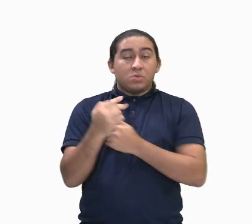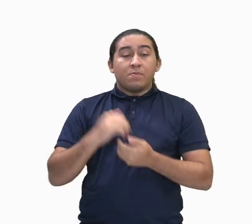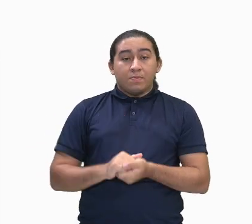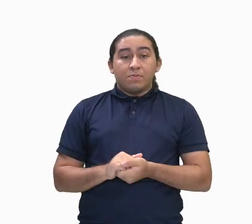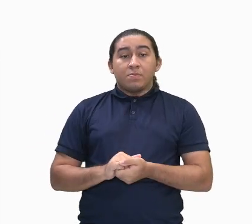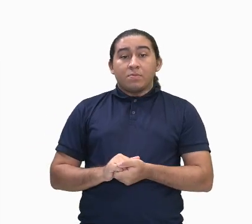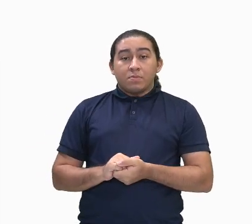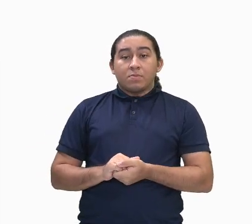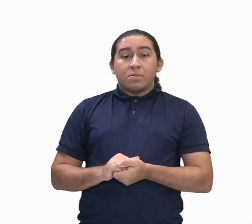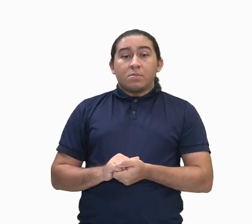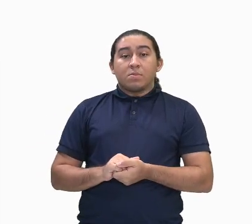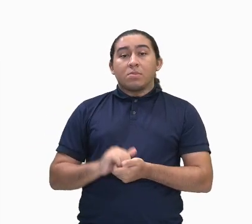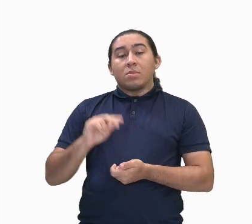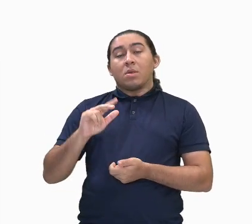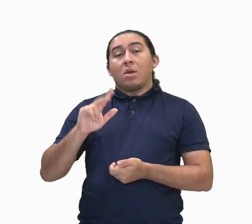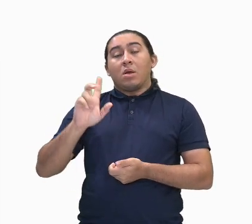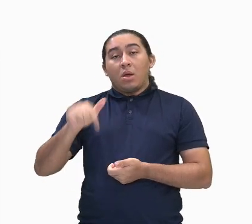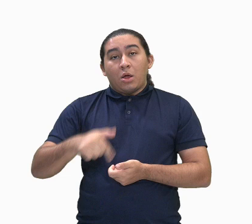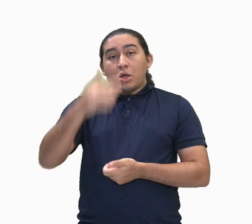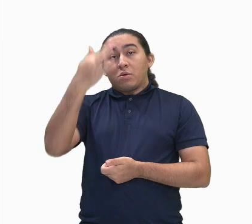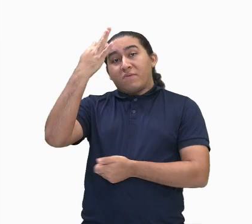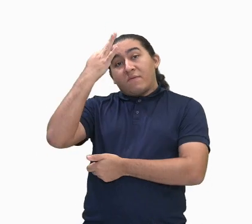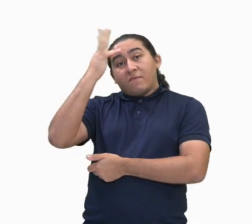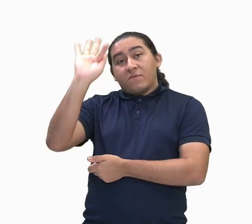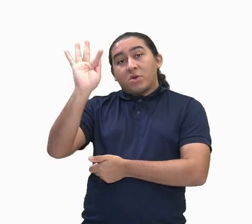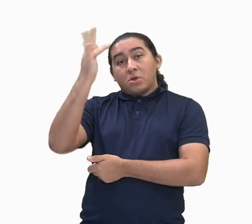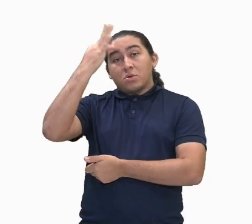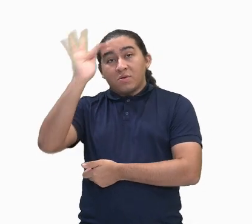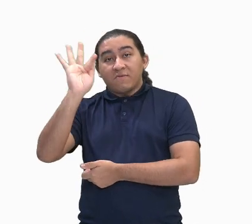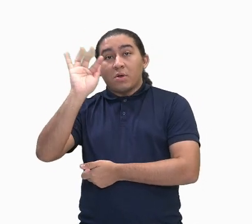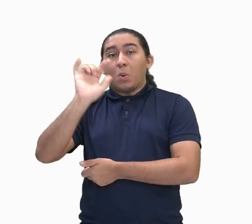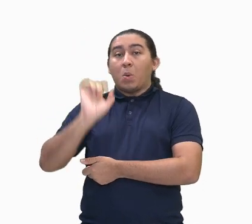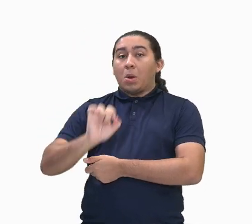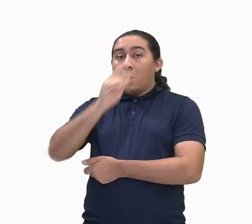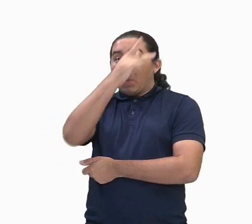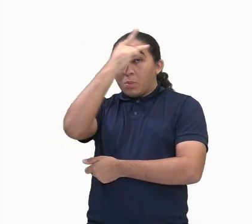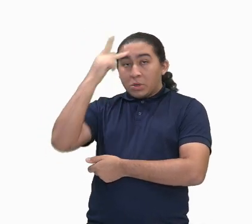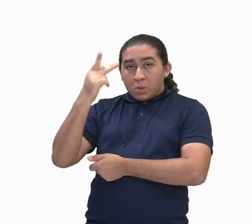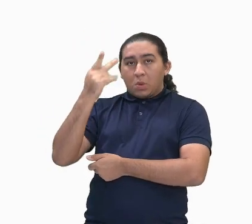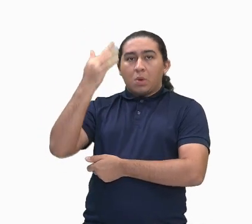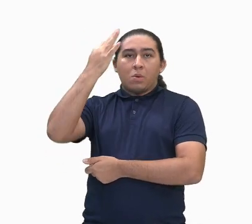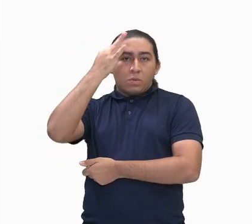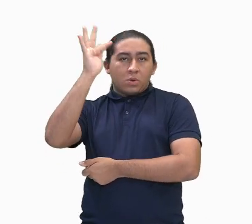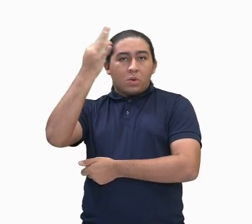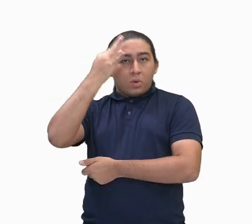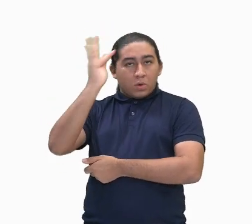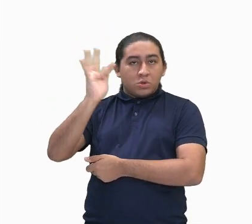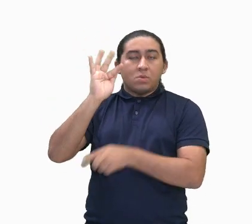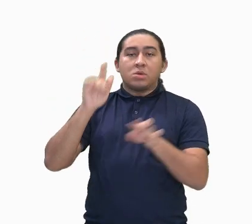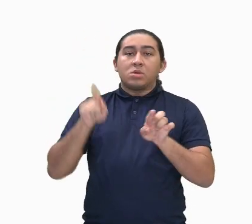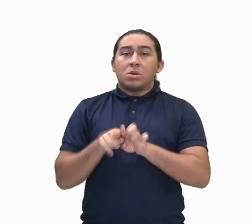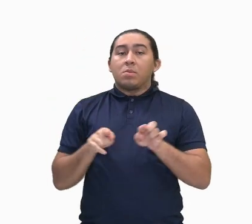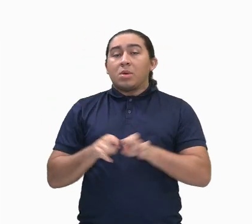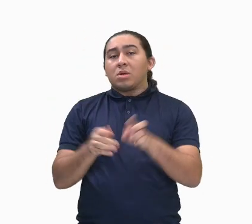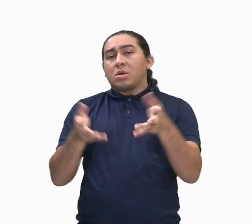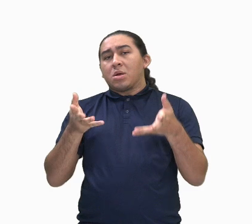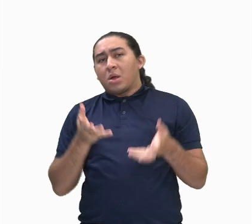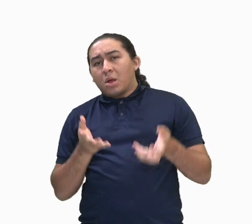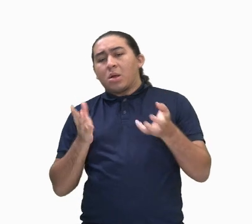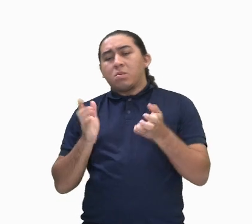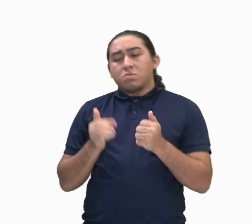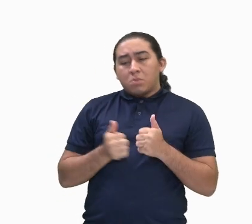amigo, sofia, sabedoria, ou seja, o filósofo, ou a pessoa que tenta fazer filosofia, ou que